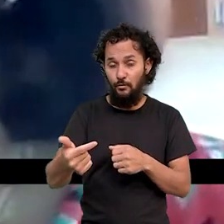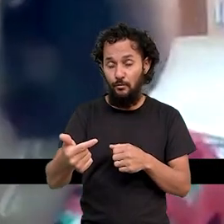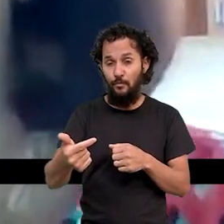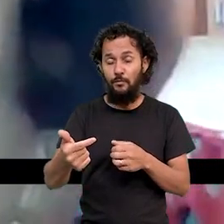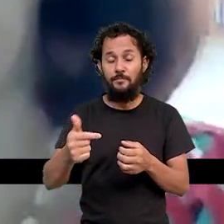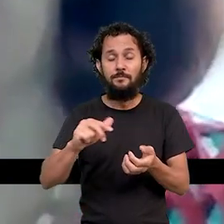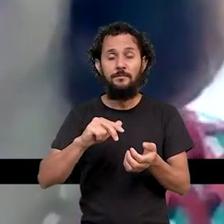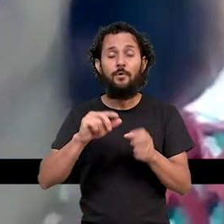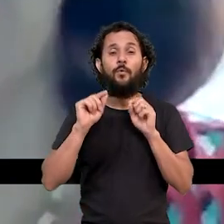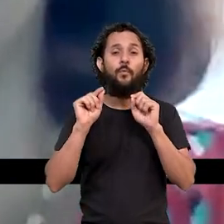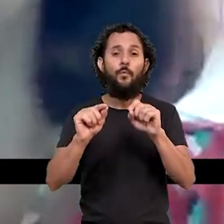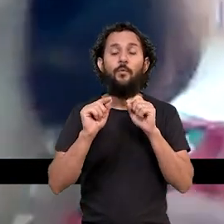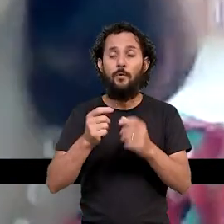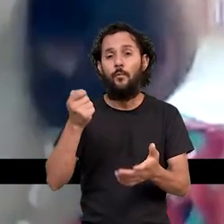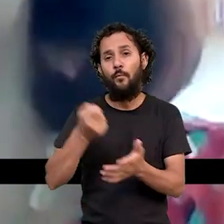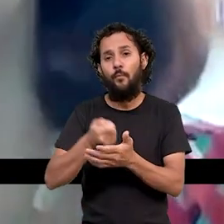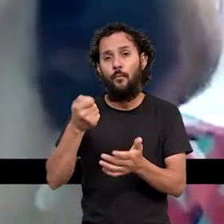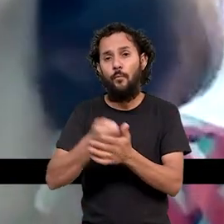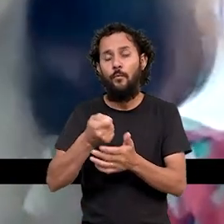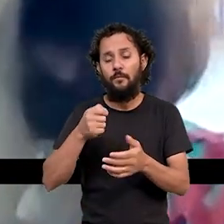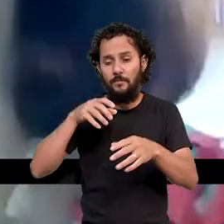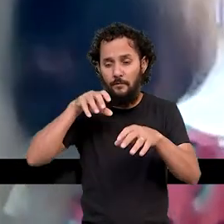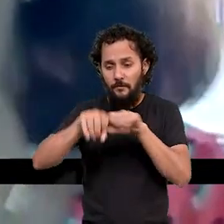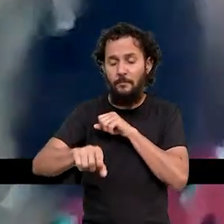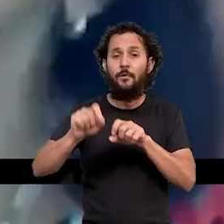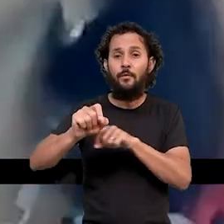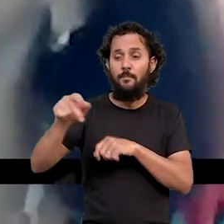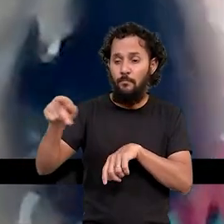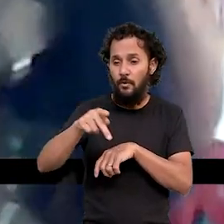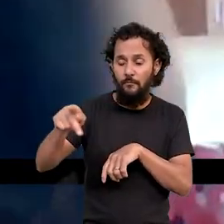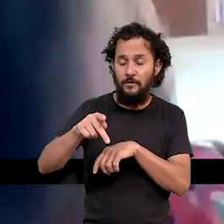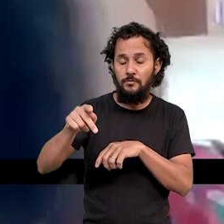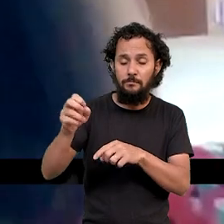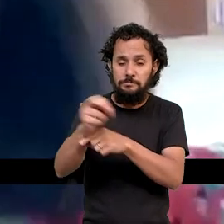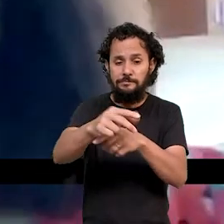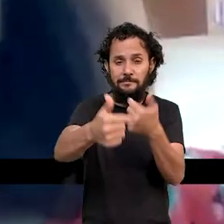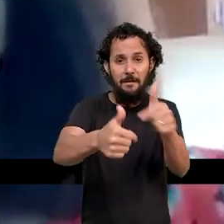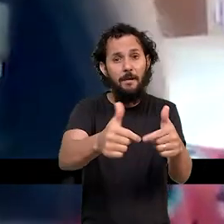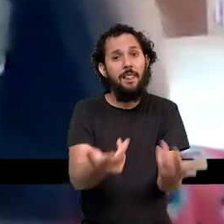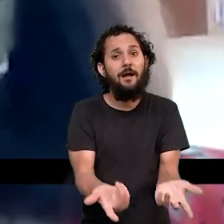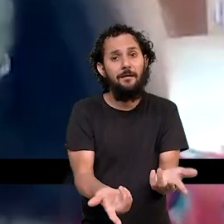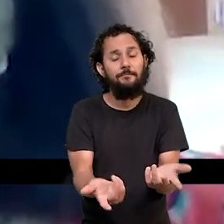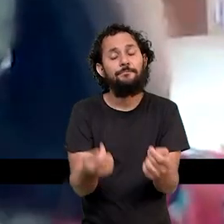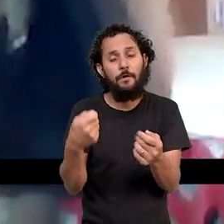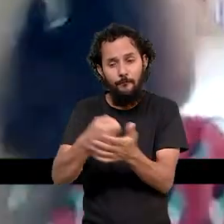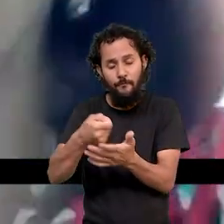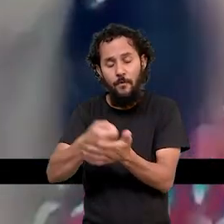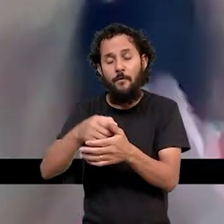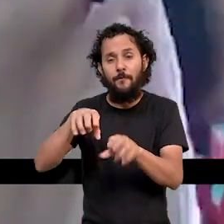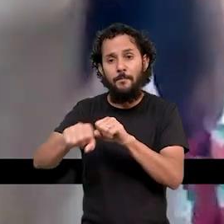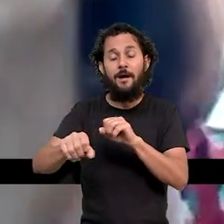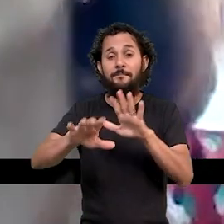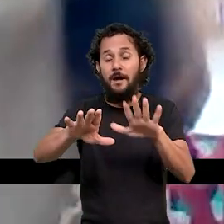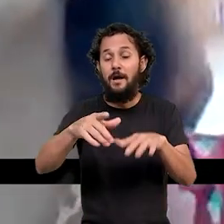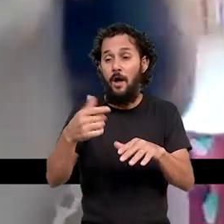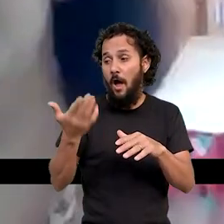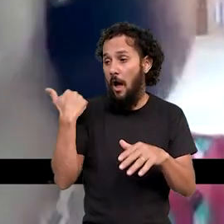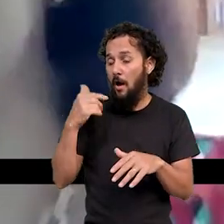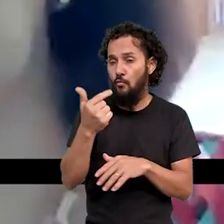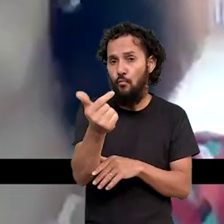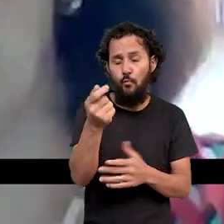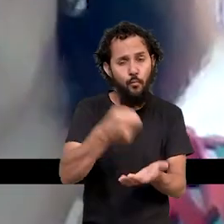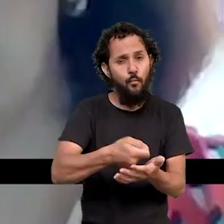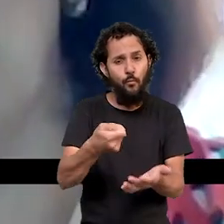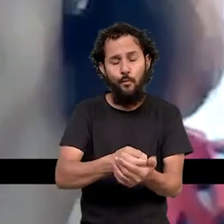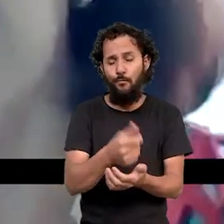62 a exigência da formação do profissional que vai atuar na educação infantil. Até então, nós não tínhamos